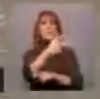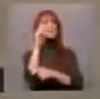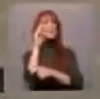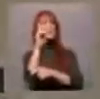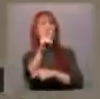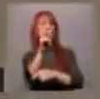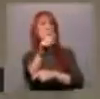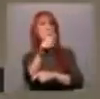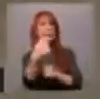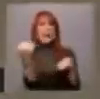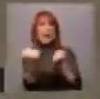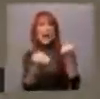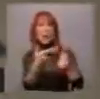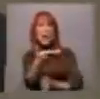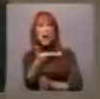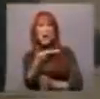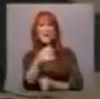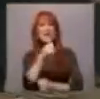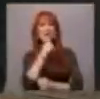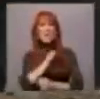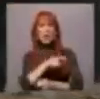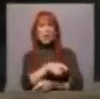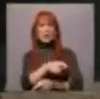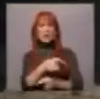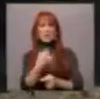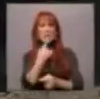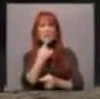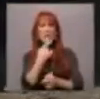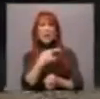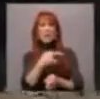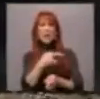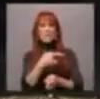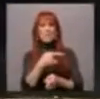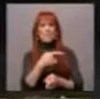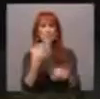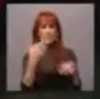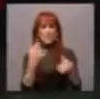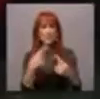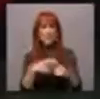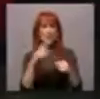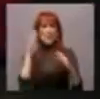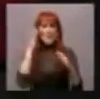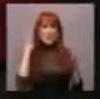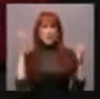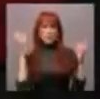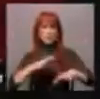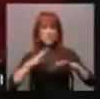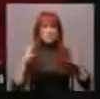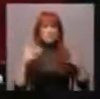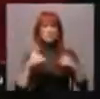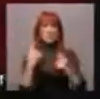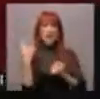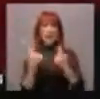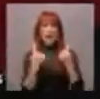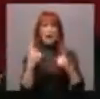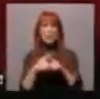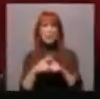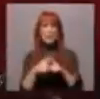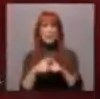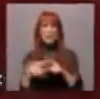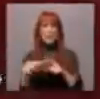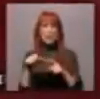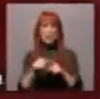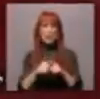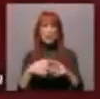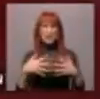exemplo, para esta viatura encarnada, onde se percebe que realmente houve vidros partidos e também há algumas situações